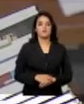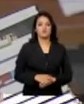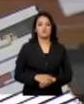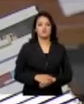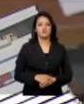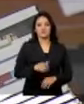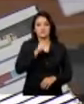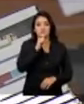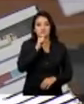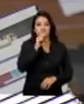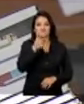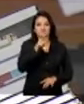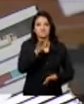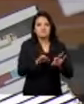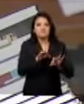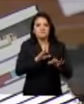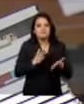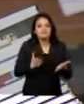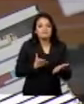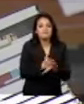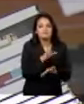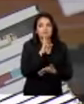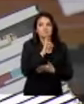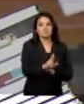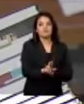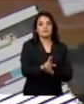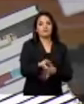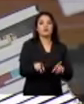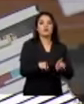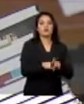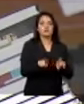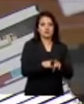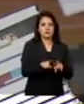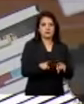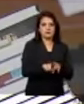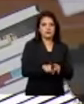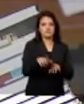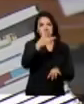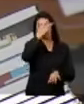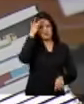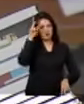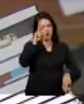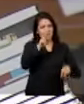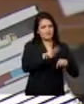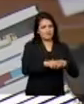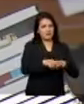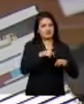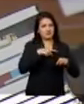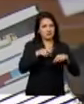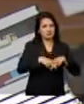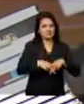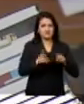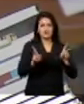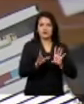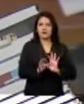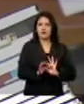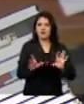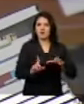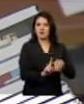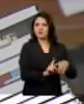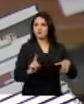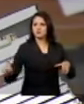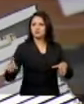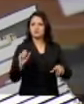transitado em julgado, bem assim a soltura daqueles que tinham sido presos ante exame de